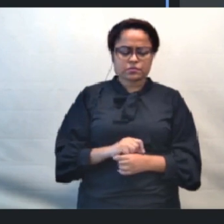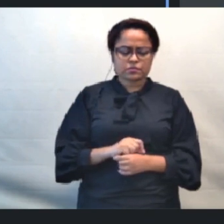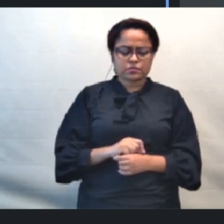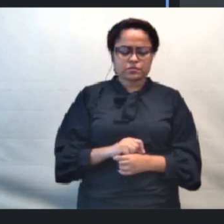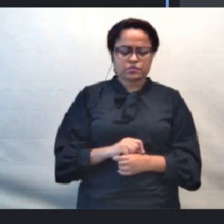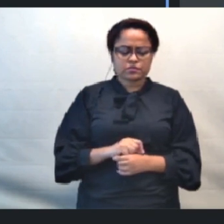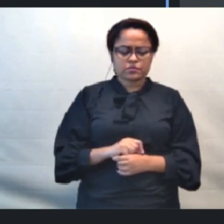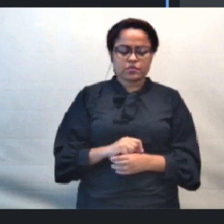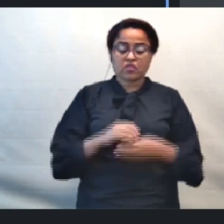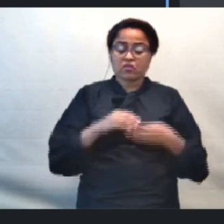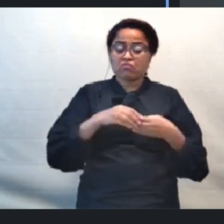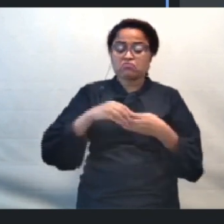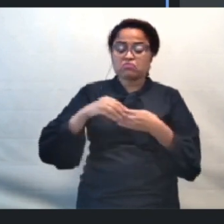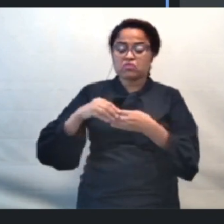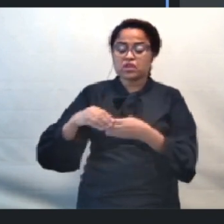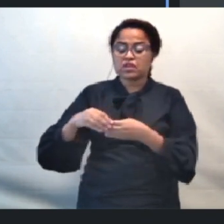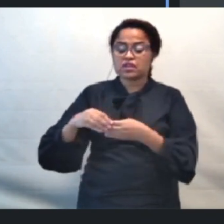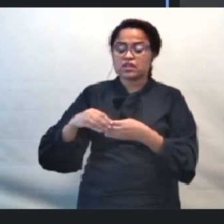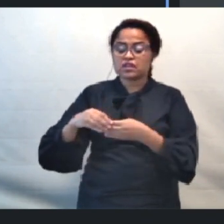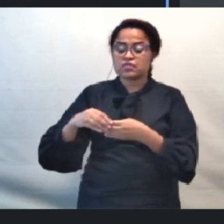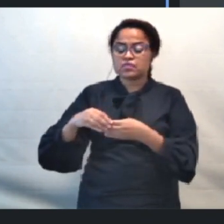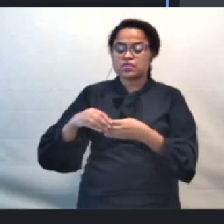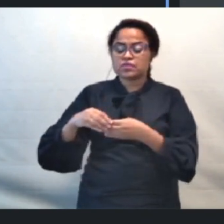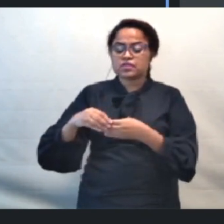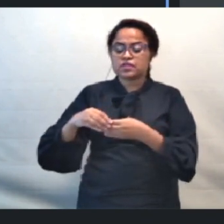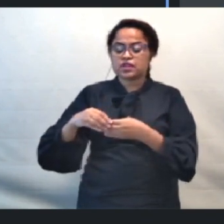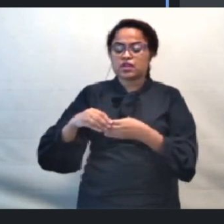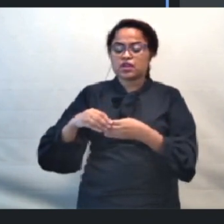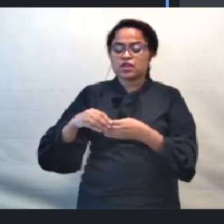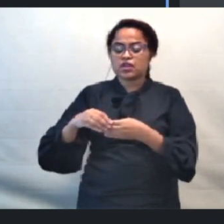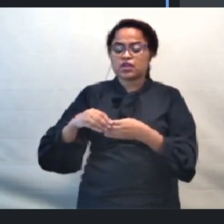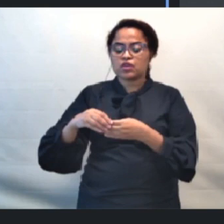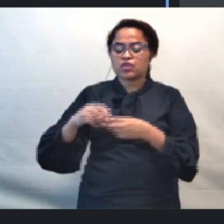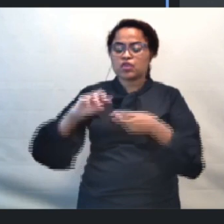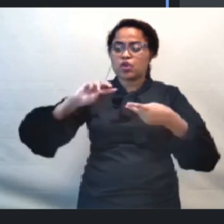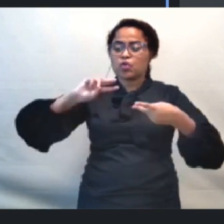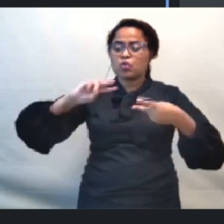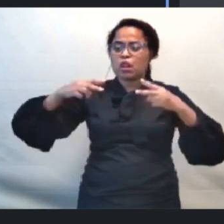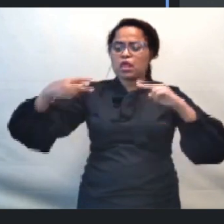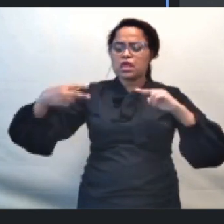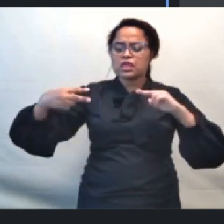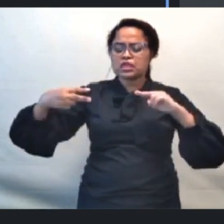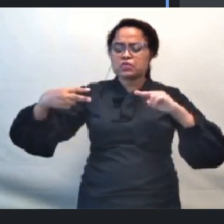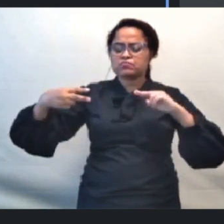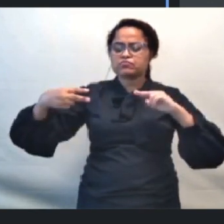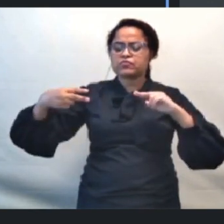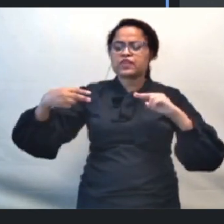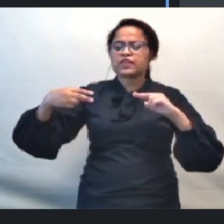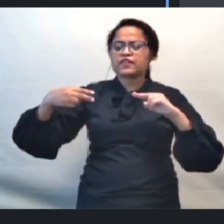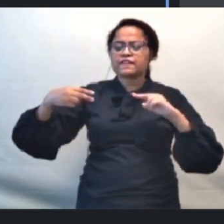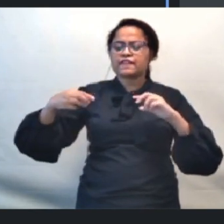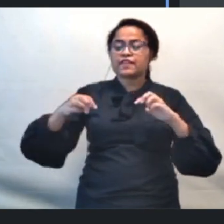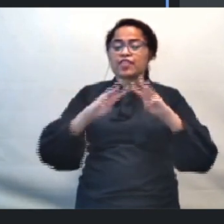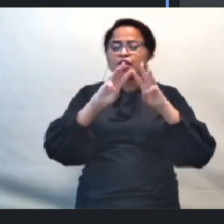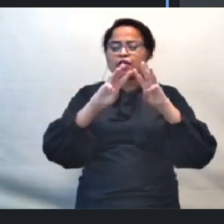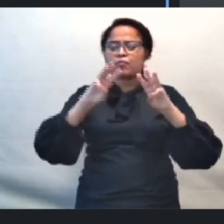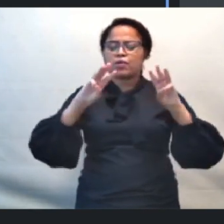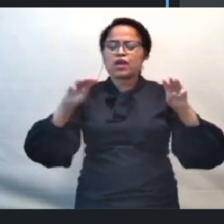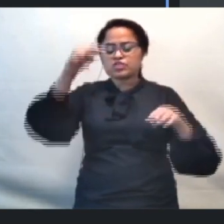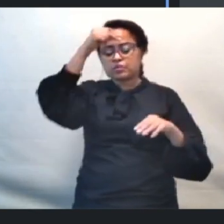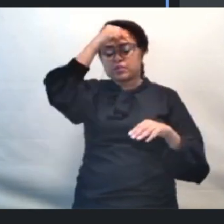postar ou encaminhar o link da página da prefeitura que divulga